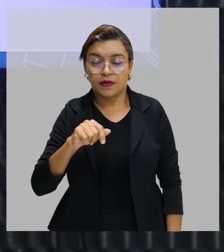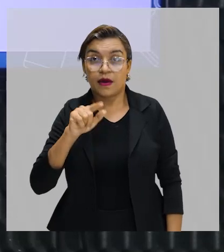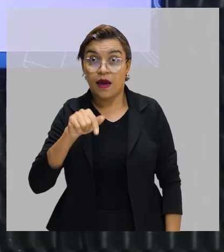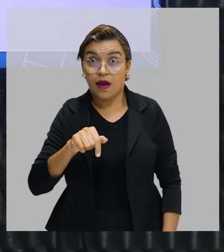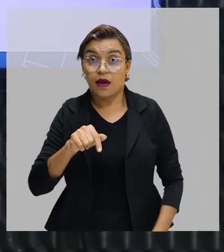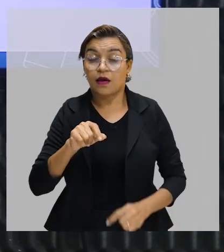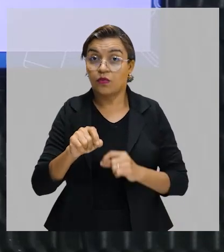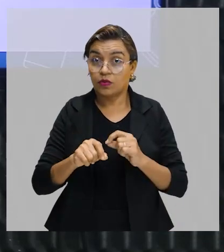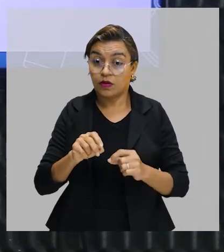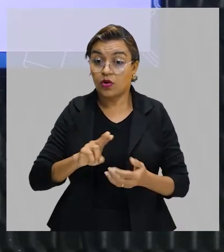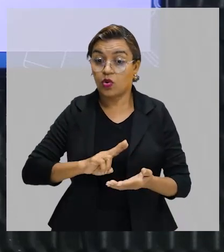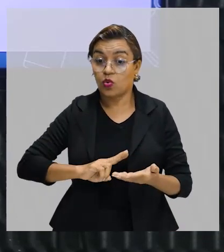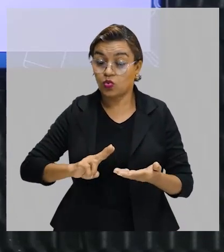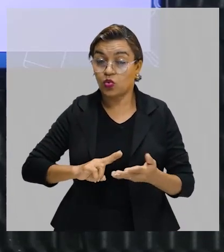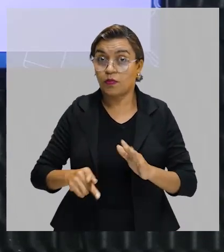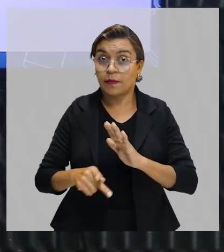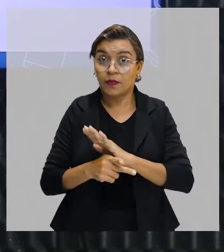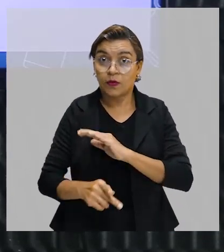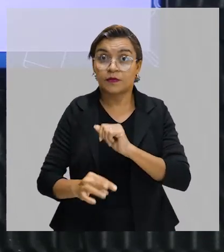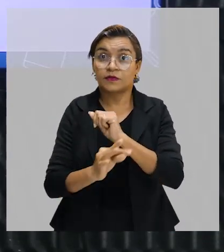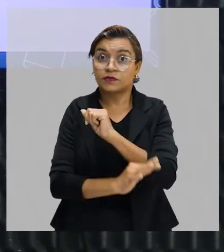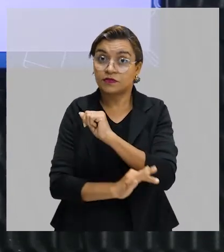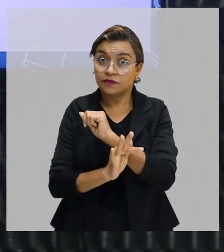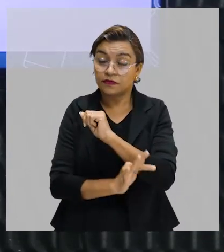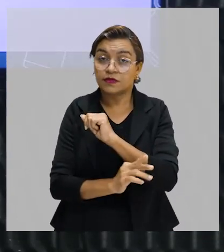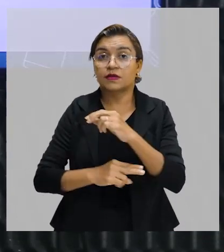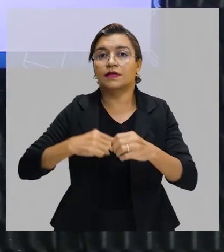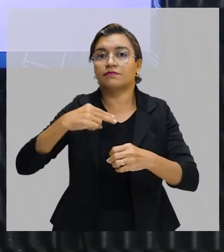aí dos assuntos de física nuclear, certo?